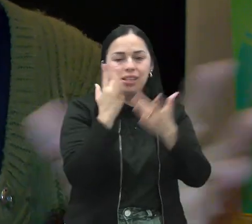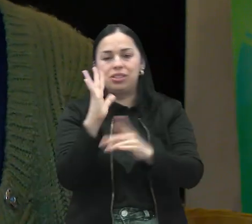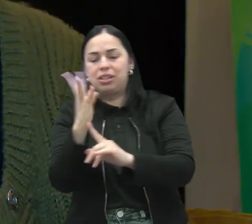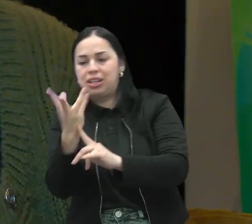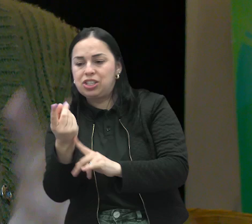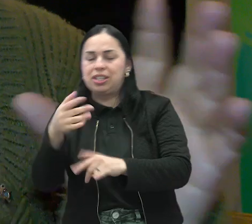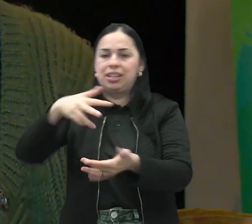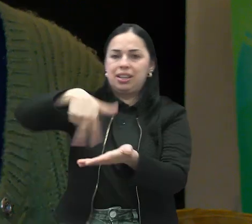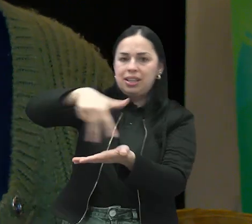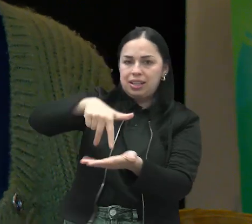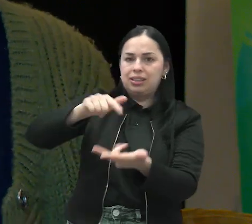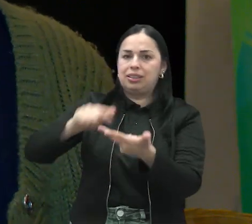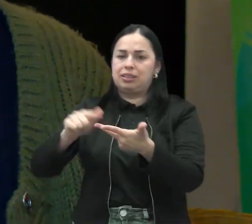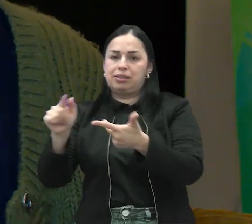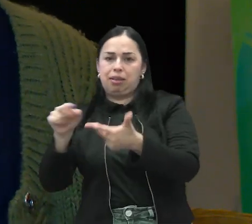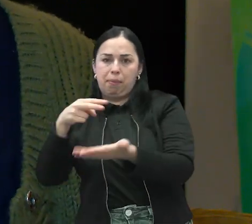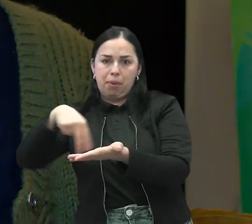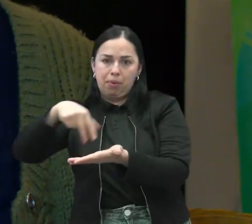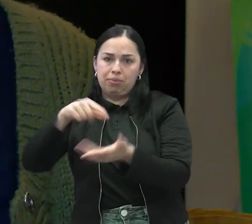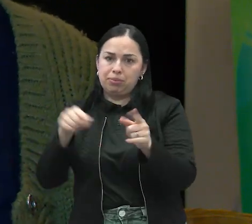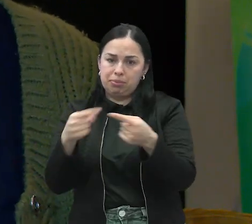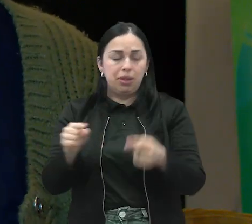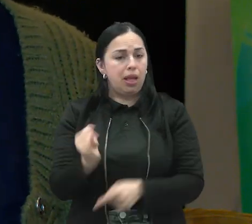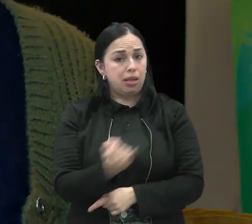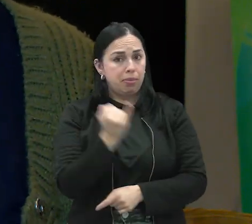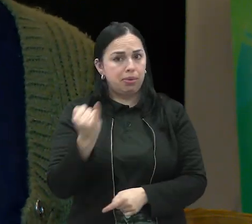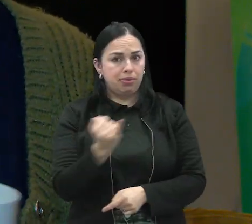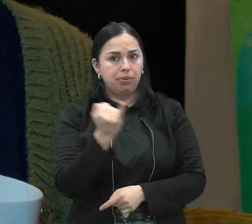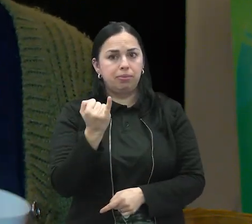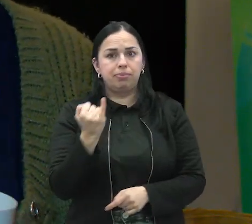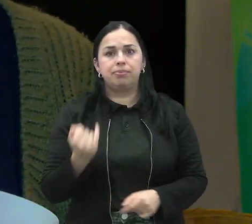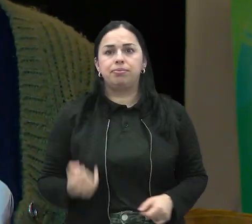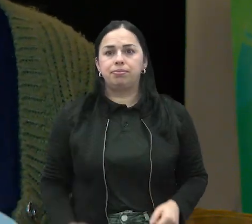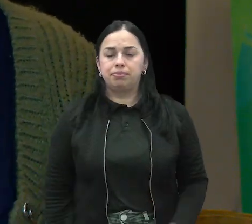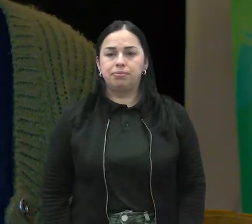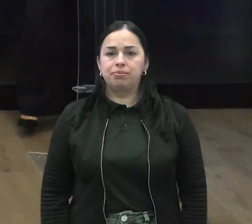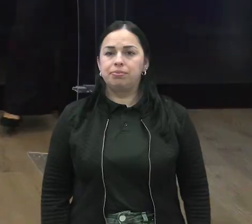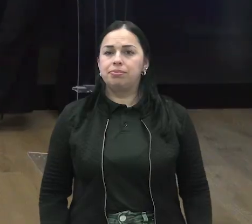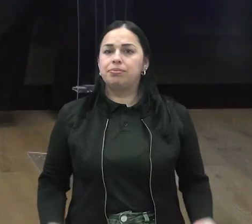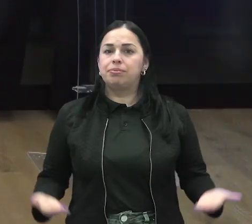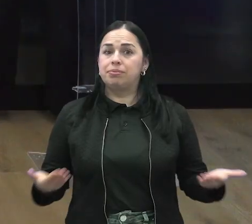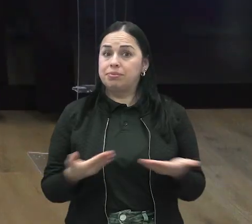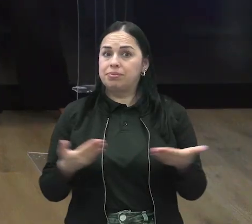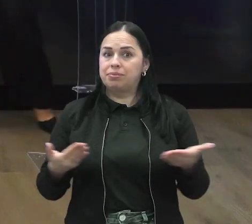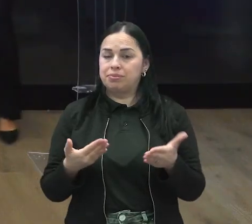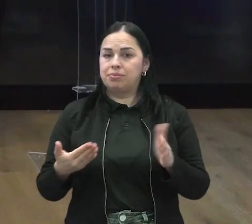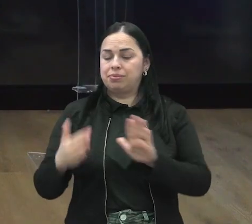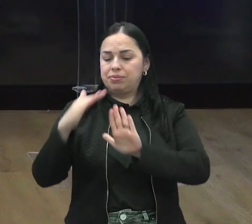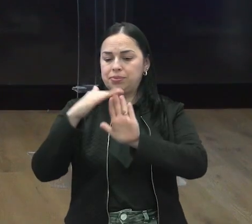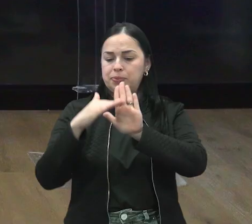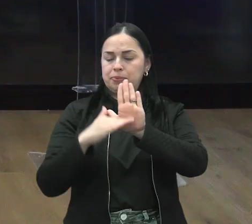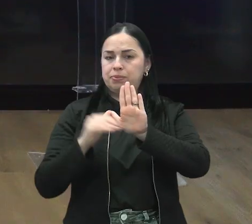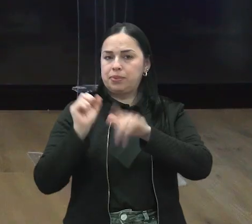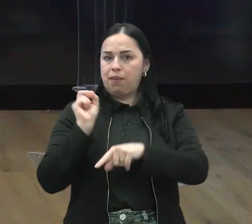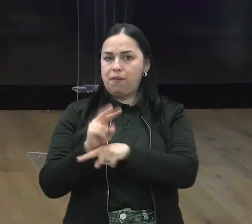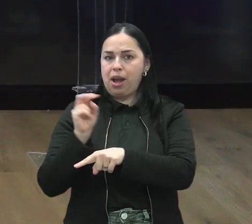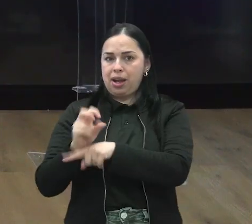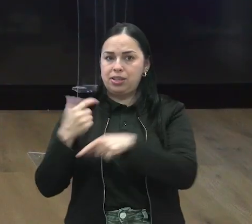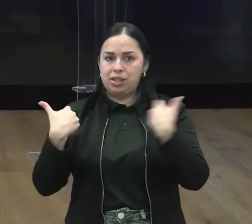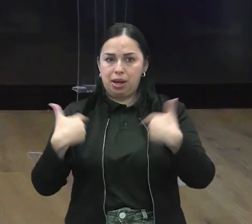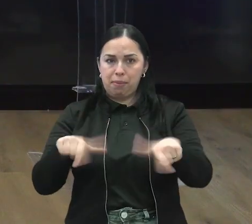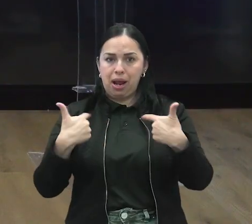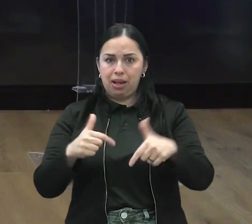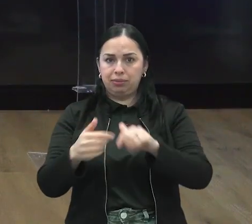da dança, da música. São fatores super importantes para esse plano, né? Vamos ver agora a lista de vagas de